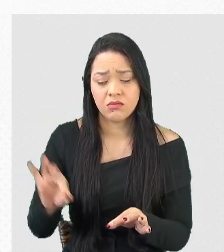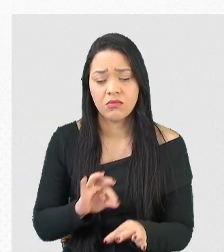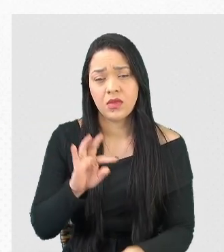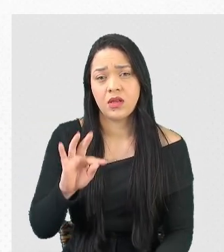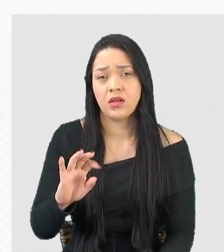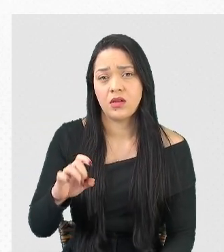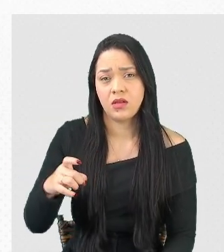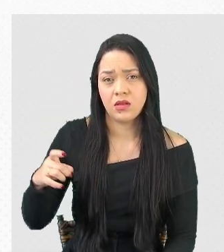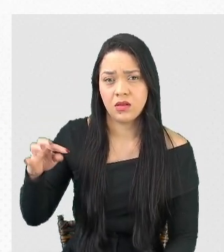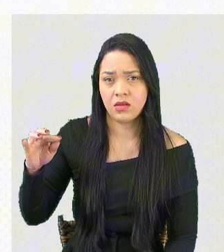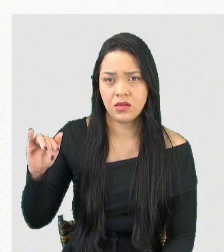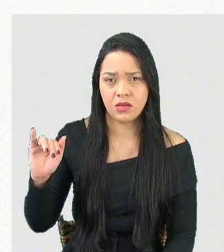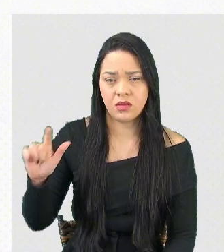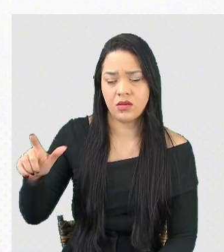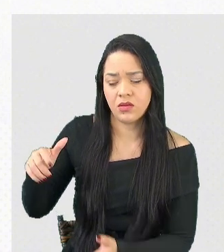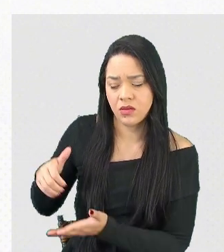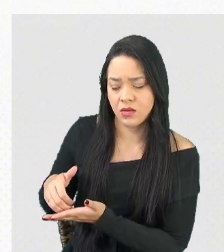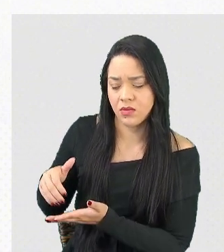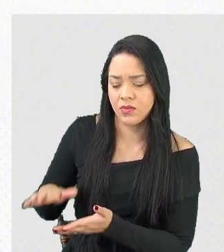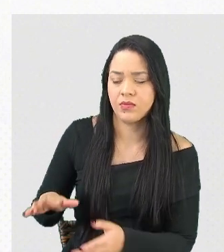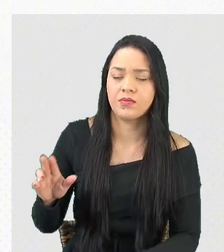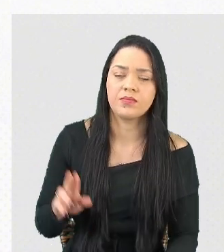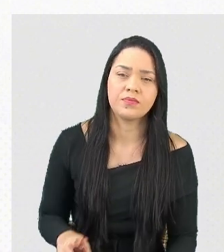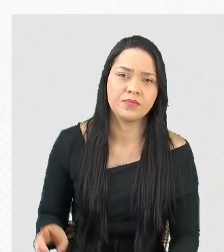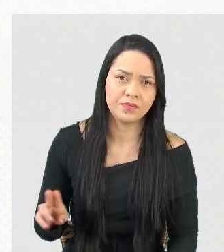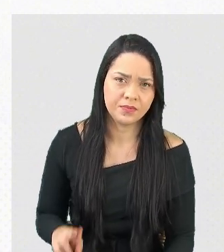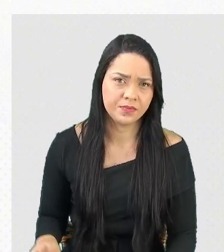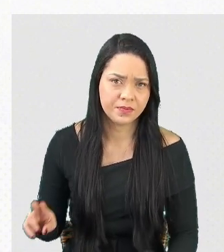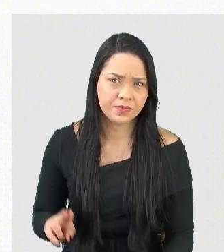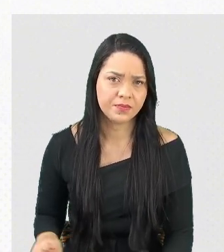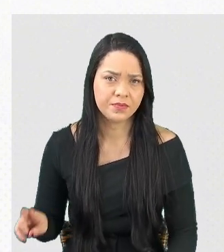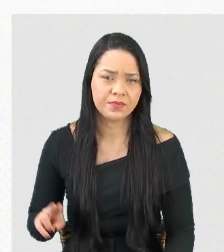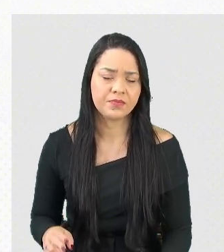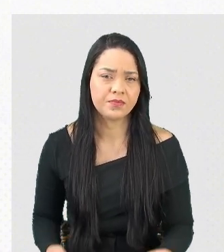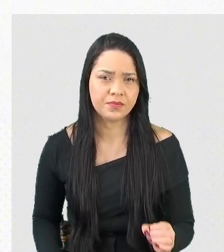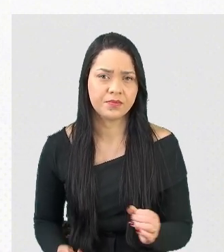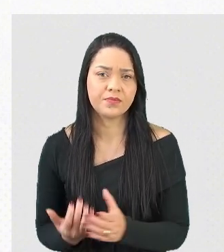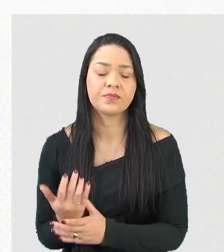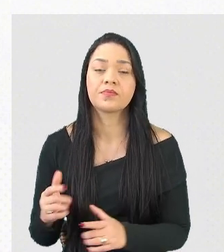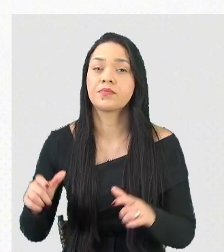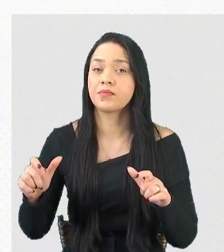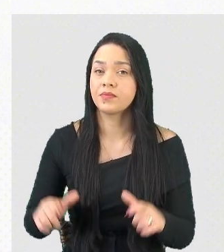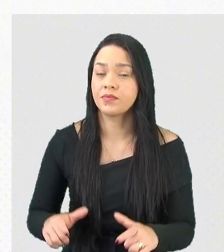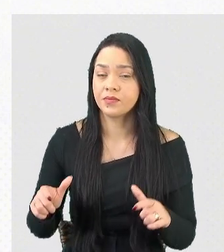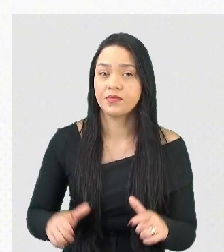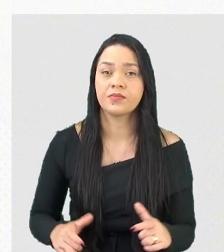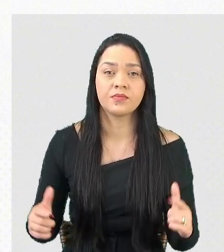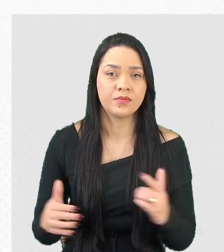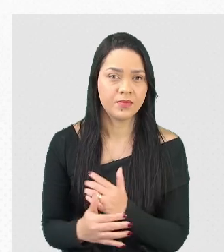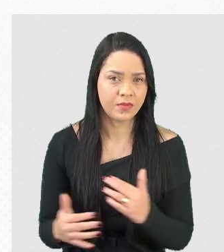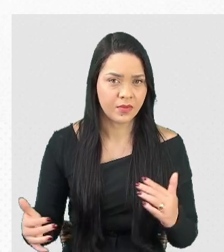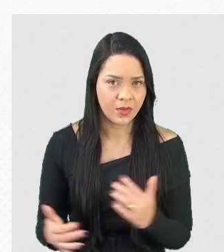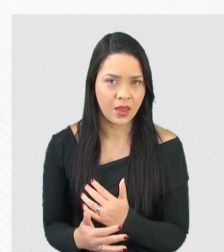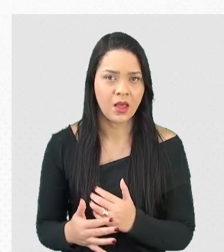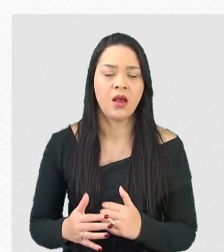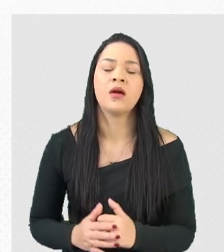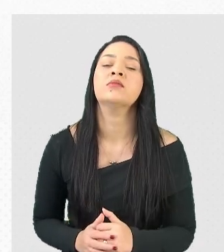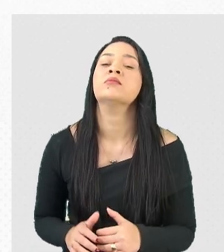a sua produção mais local para as cidades. Bom, eles trabalhavam no campo e agora eles vão para as